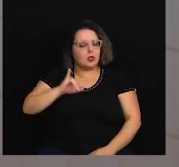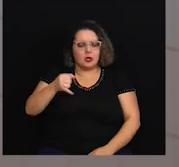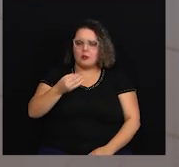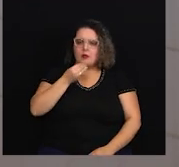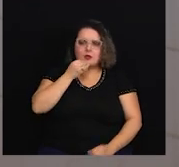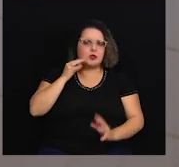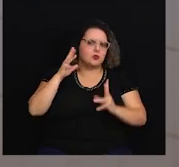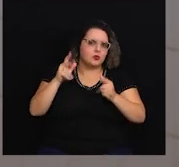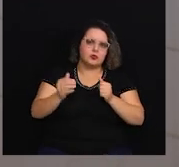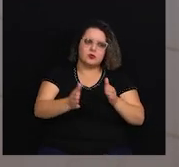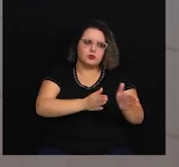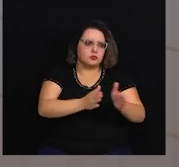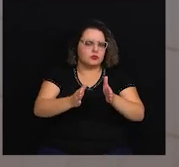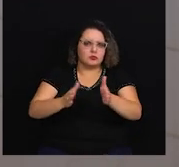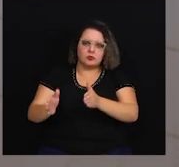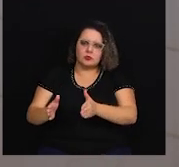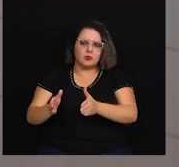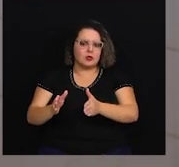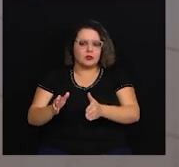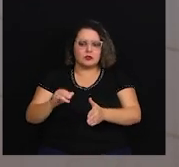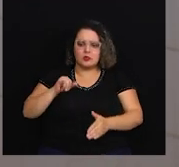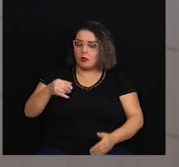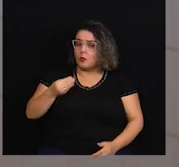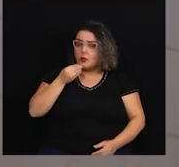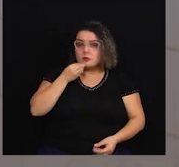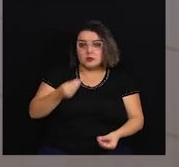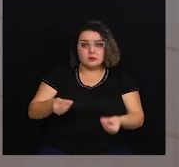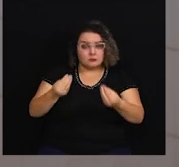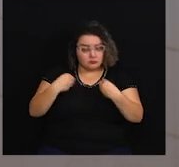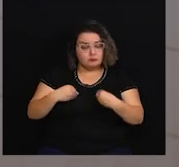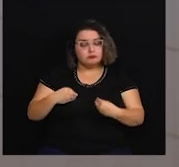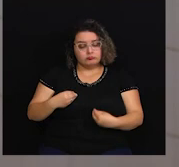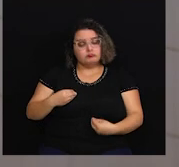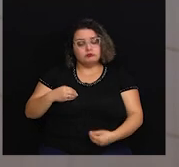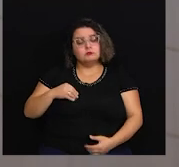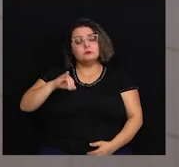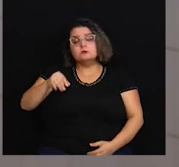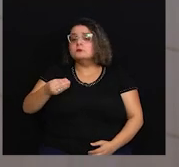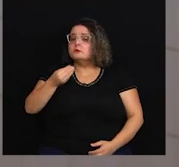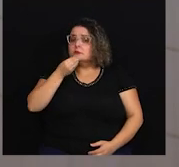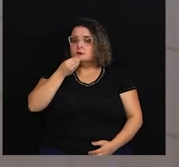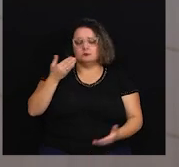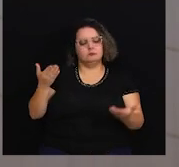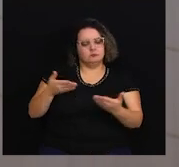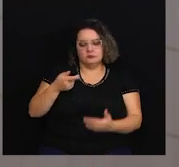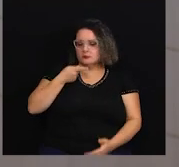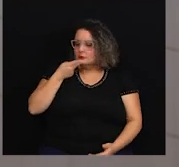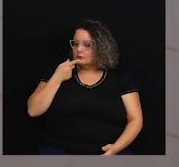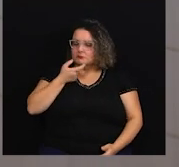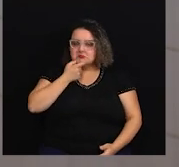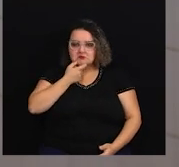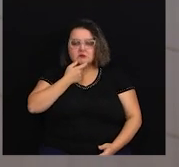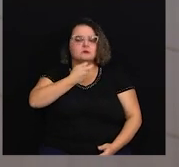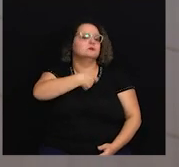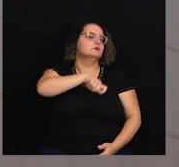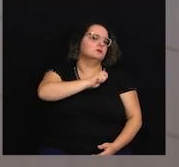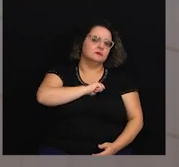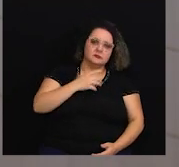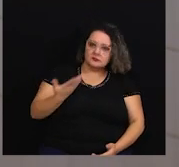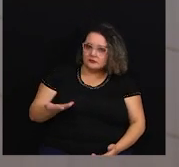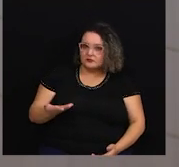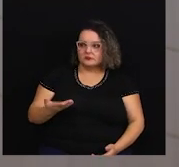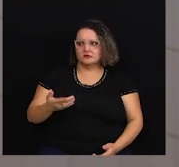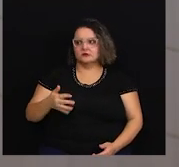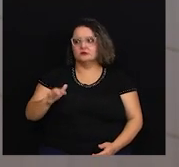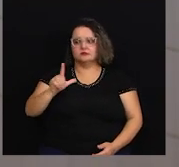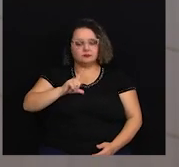momentos e todas as oportunidades que me deram Aproveitei eu hoje eu falo inglês fala espanhol eu sou